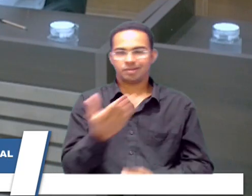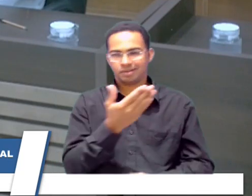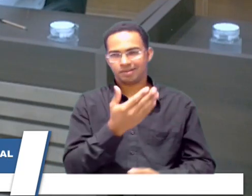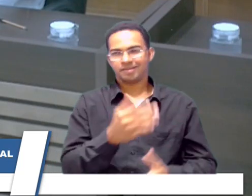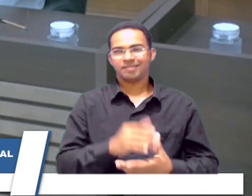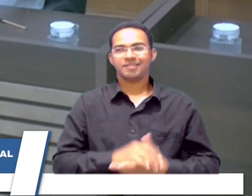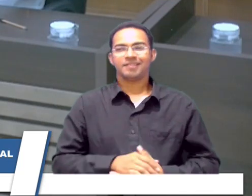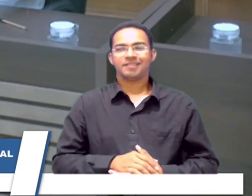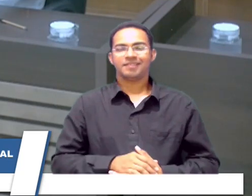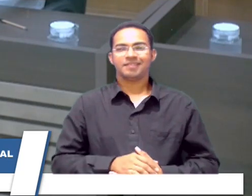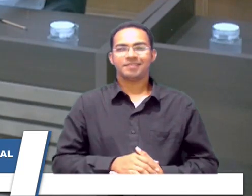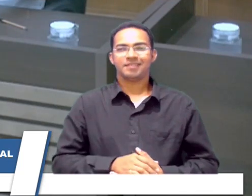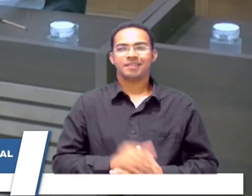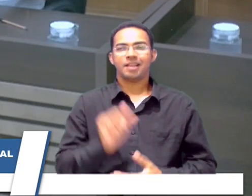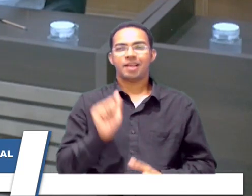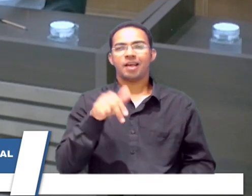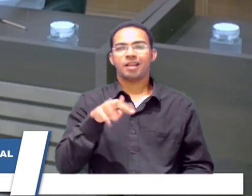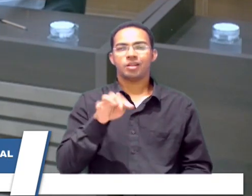O